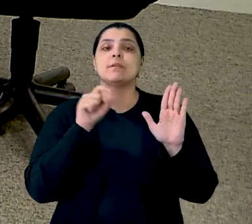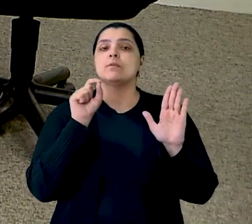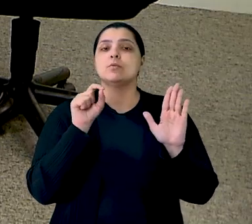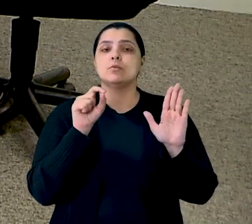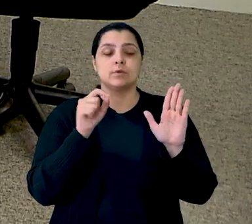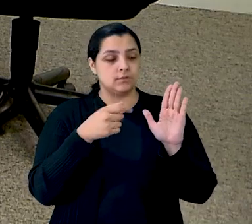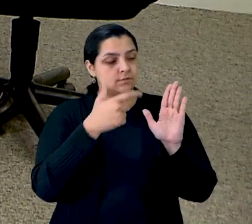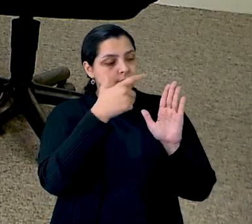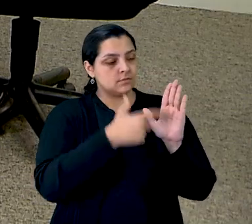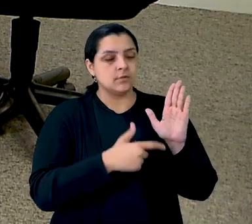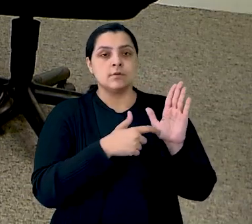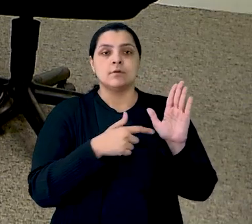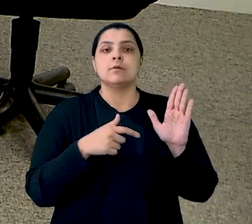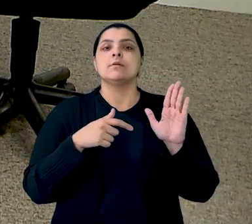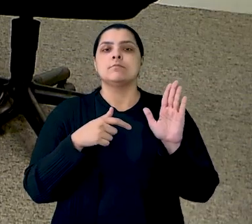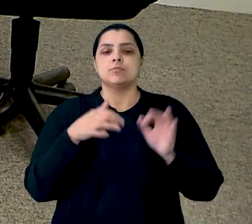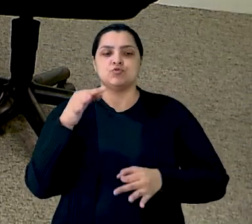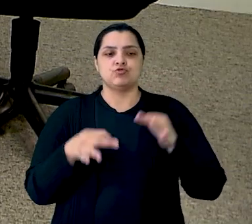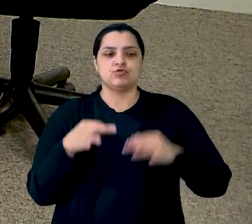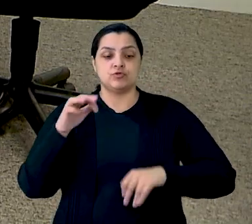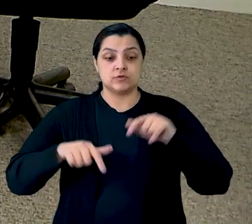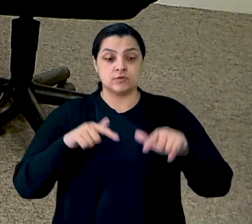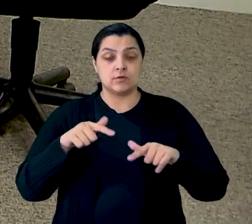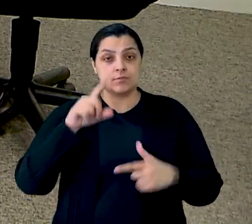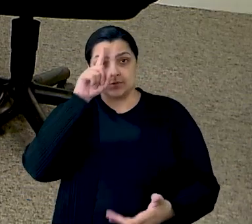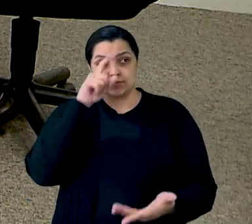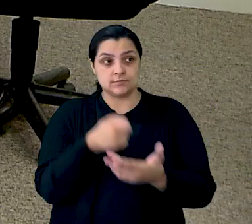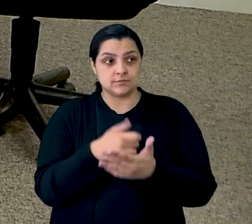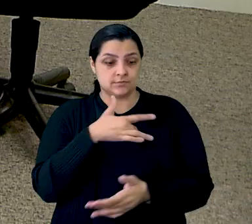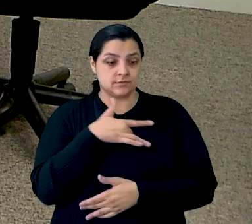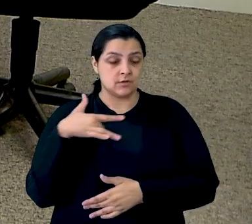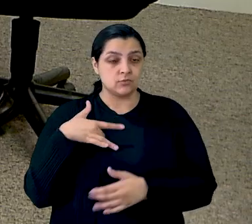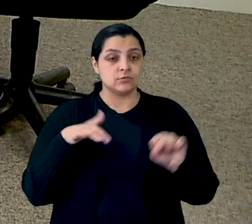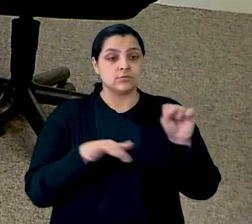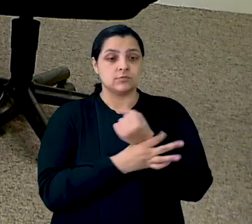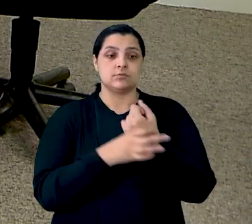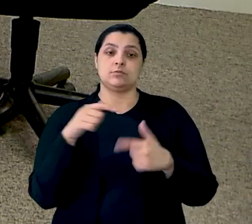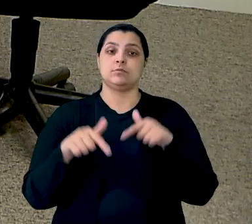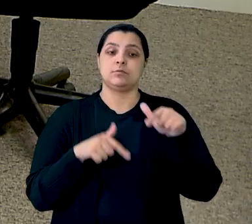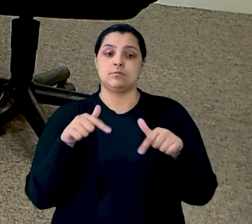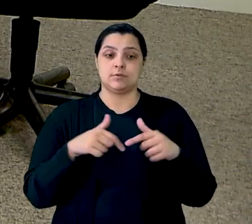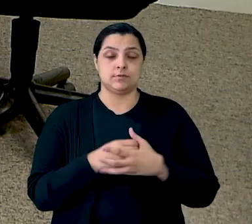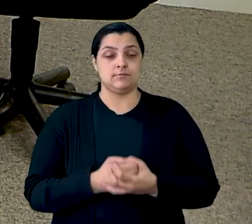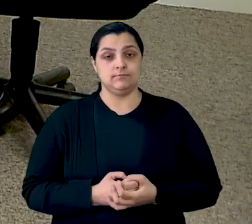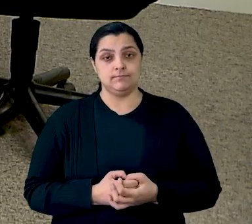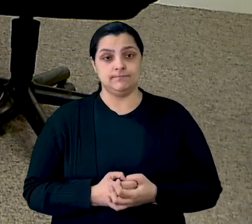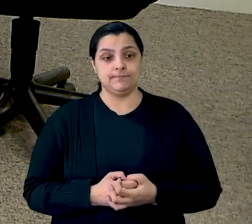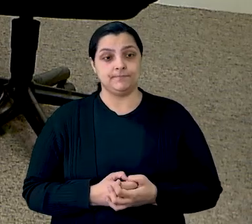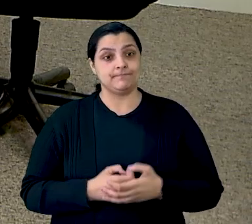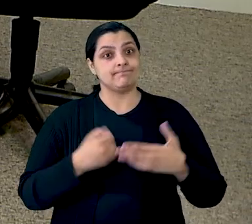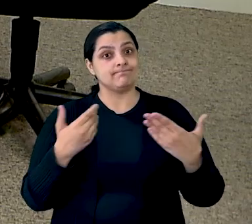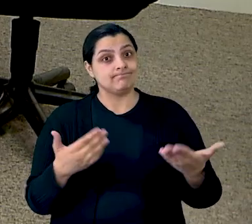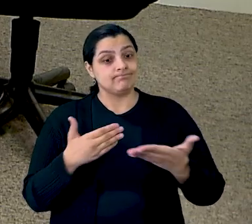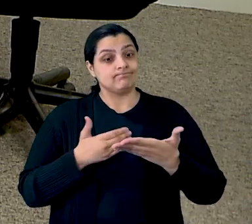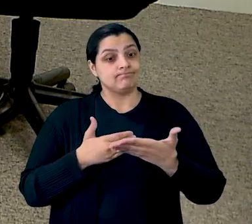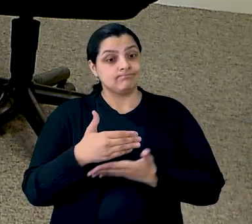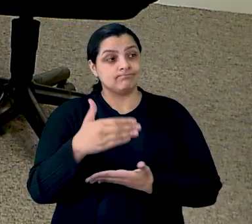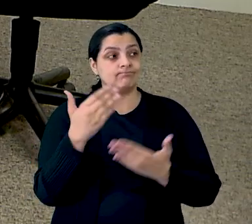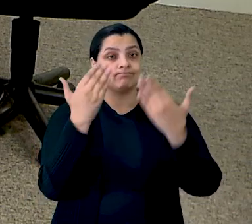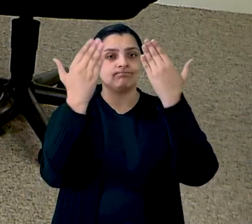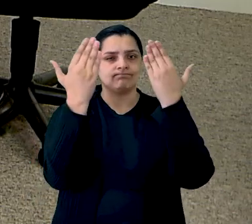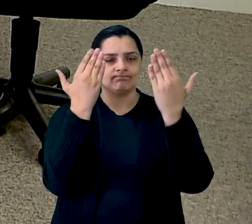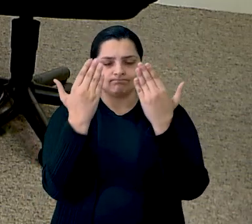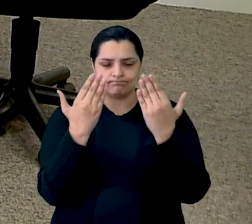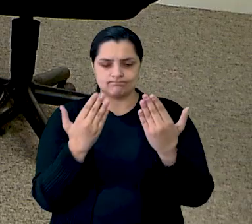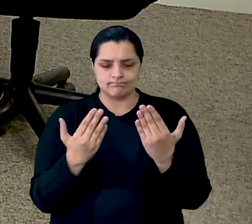monitor como a Justiça do Trabalho está decidindo o tema da saúde, da segurança do trabalho, o tema do acidente de trabalho. E a partir daí